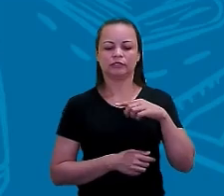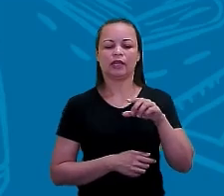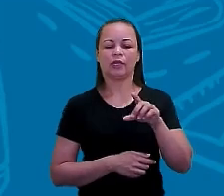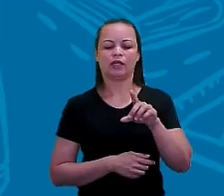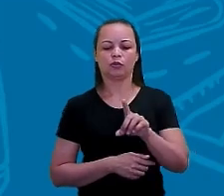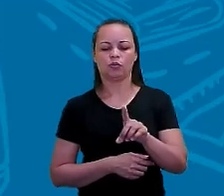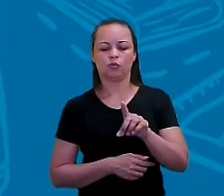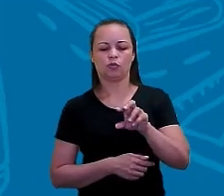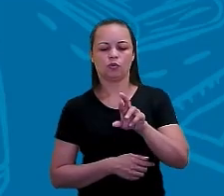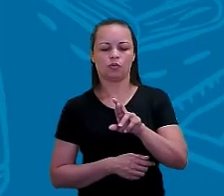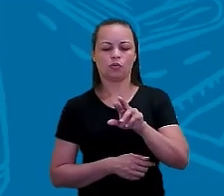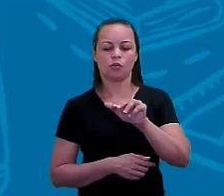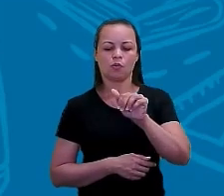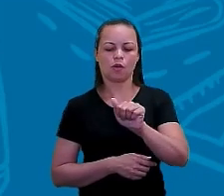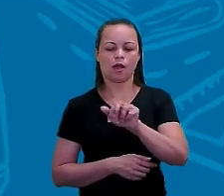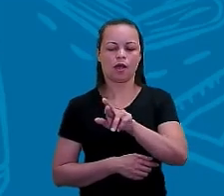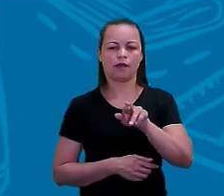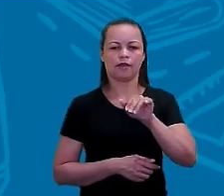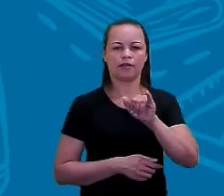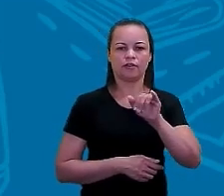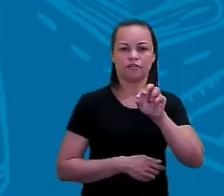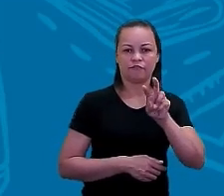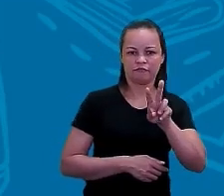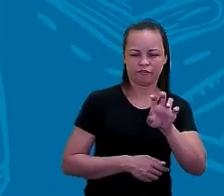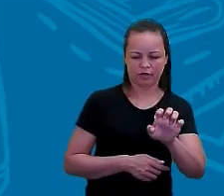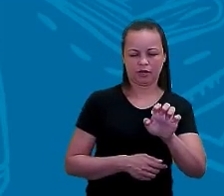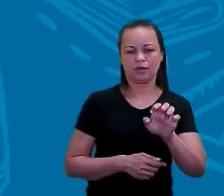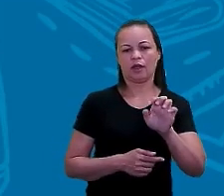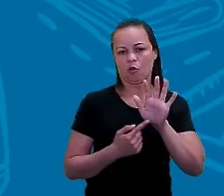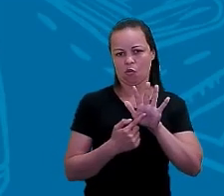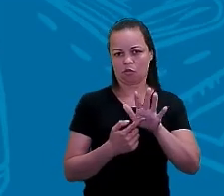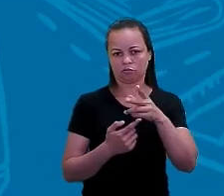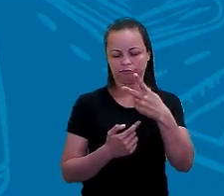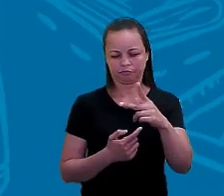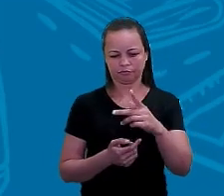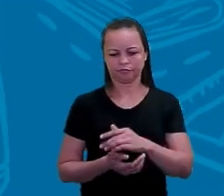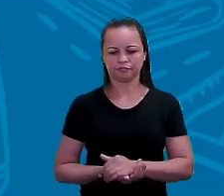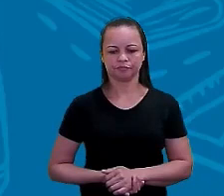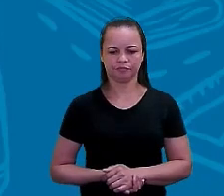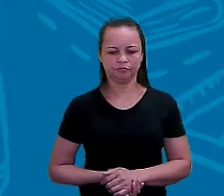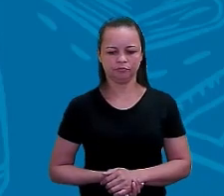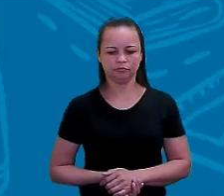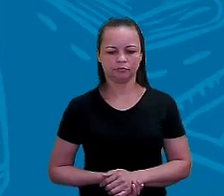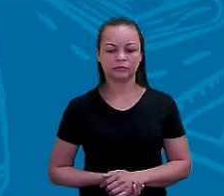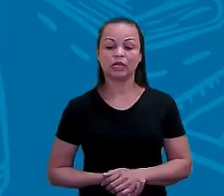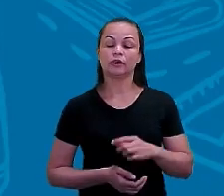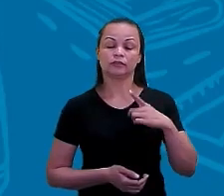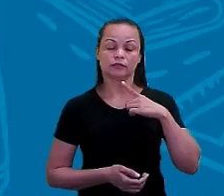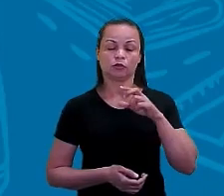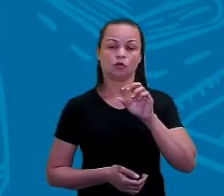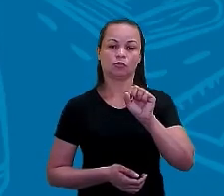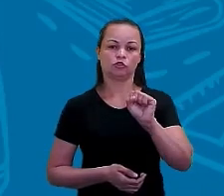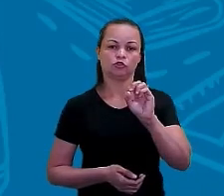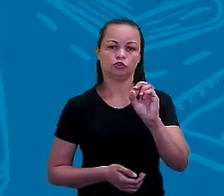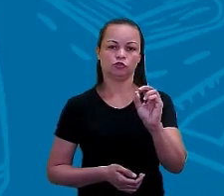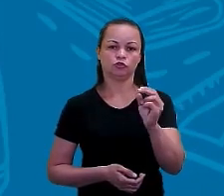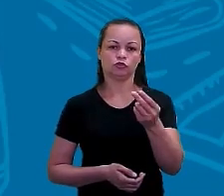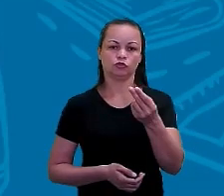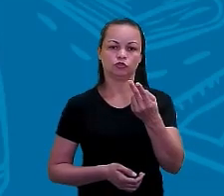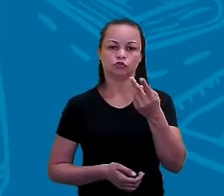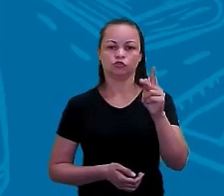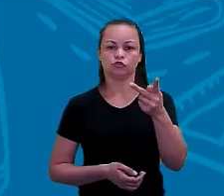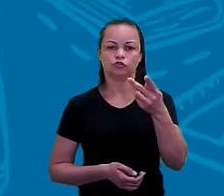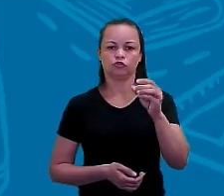seja, respostas curtas. Eu tenho algumas que eu trouxe para nós. Veja só aí, ó. Did you arrive early? Did you